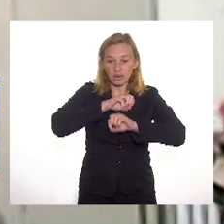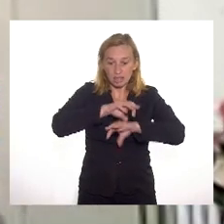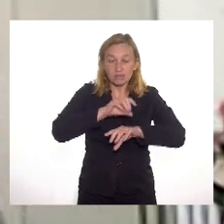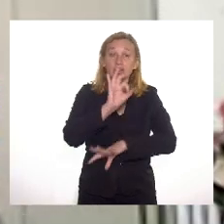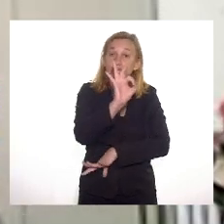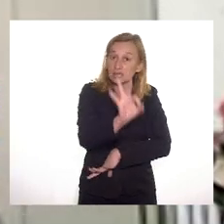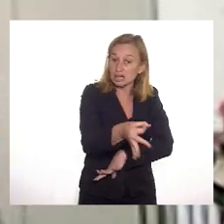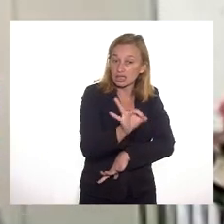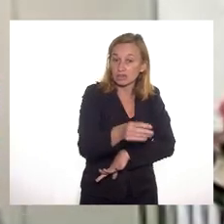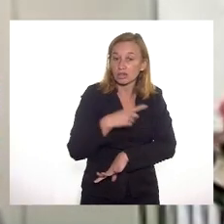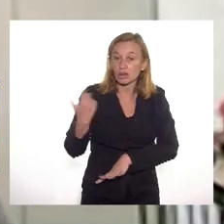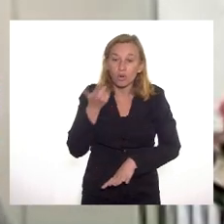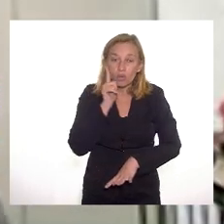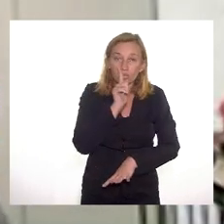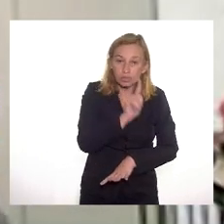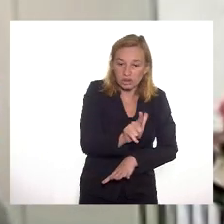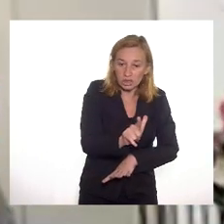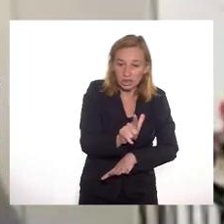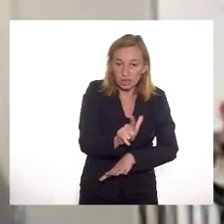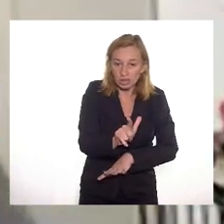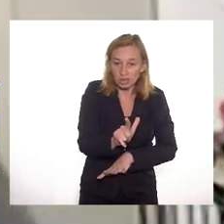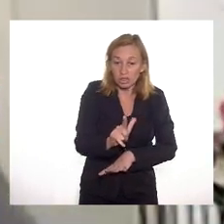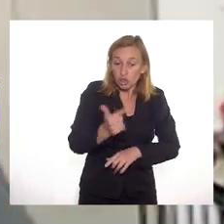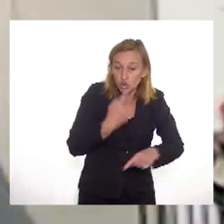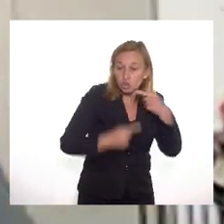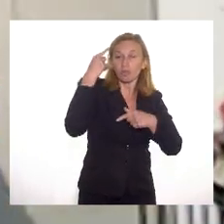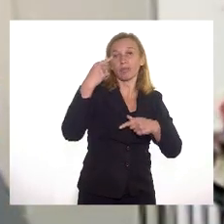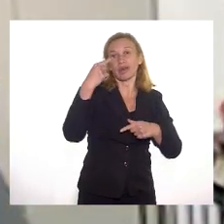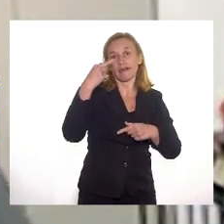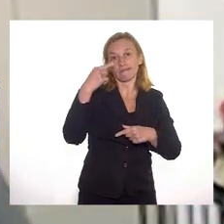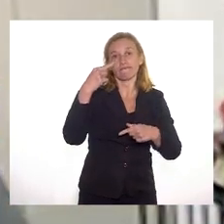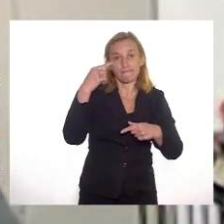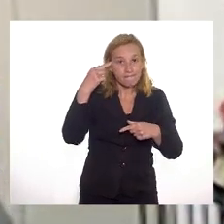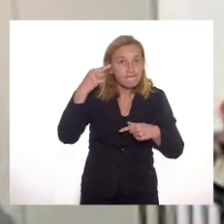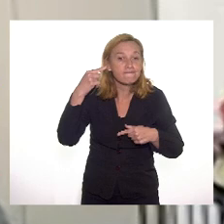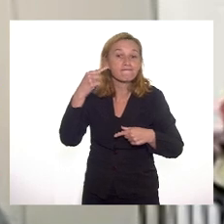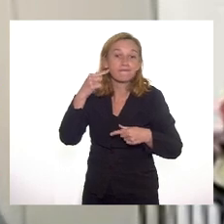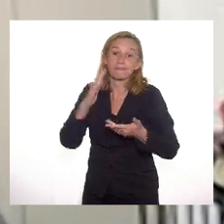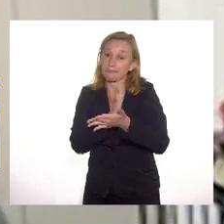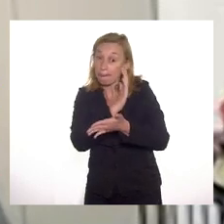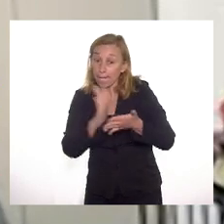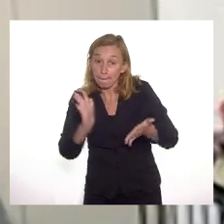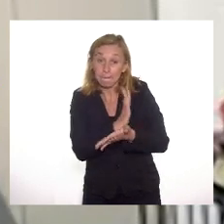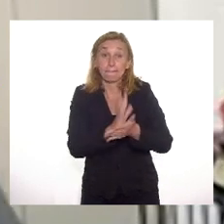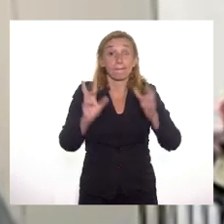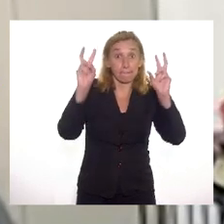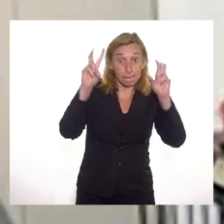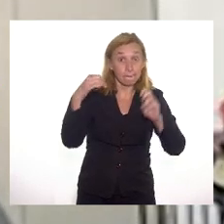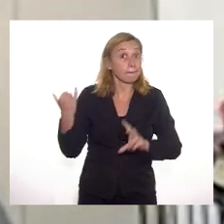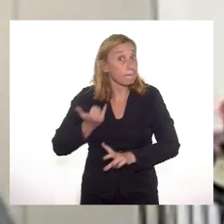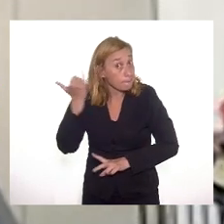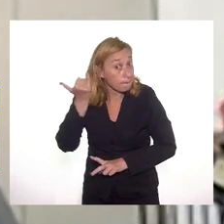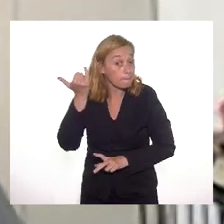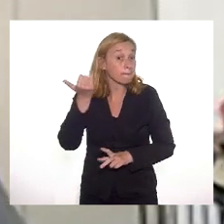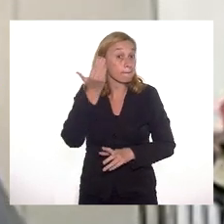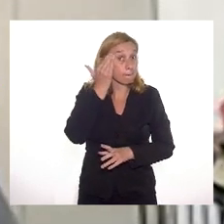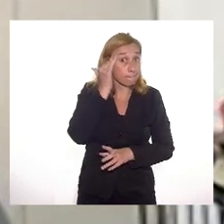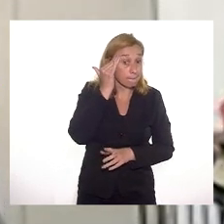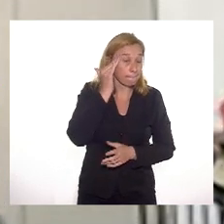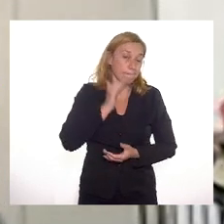de fato, a gente consiga superar, né, alguns elementos que são importantes para